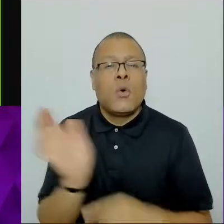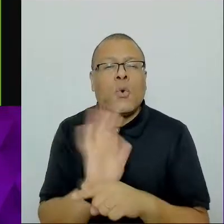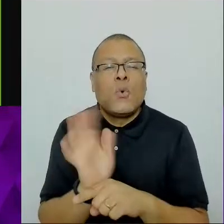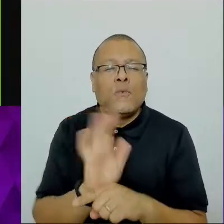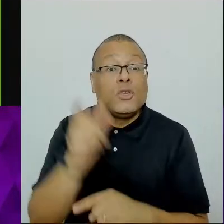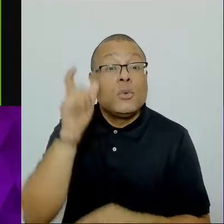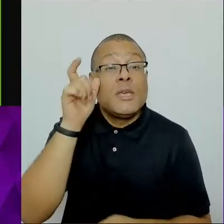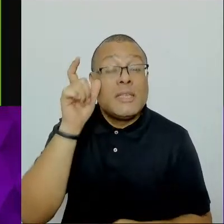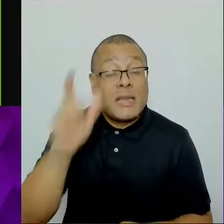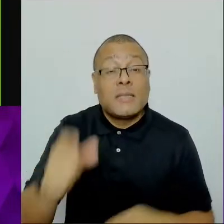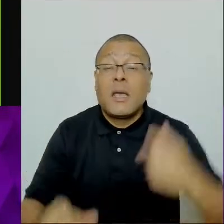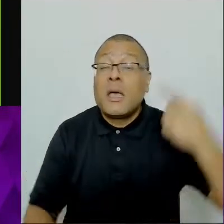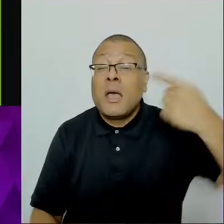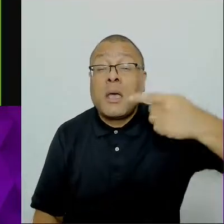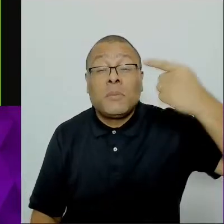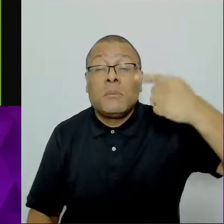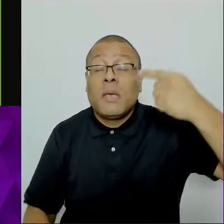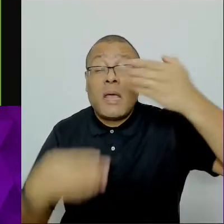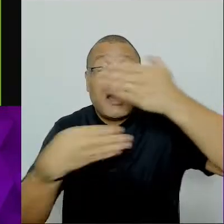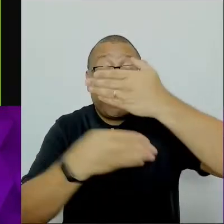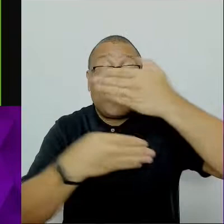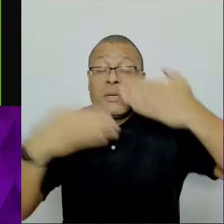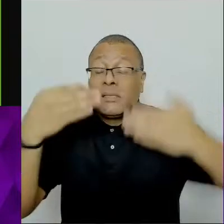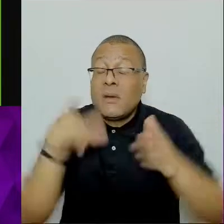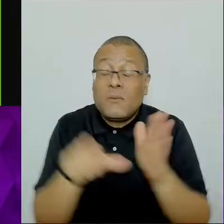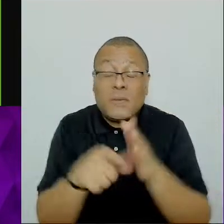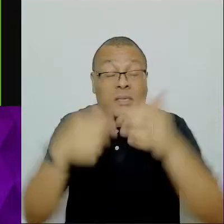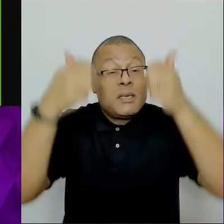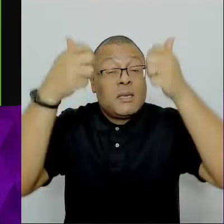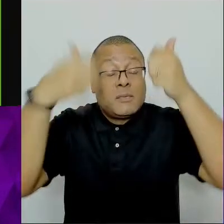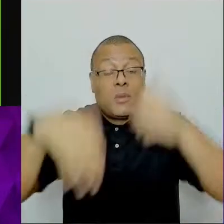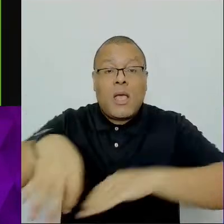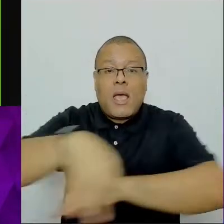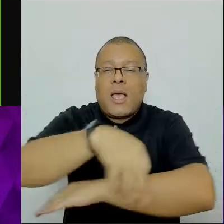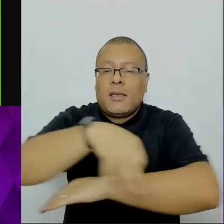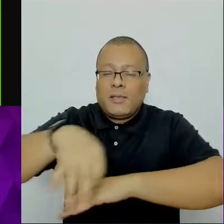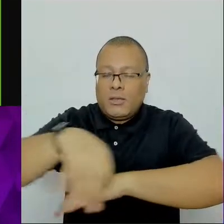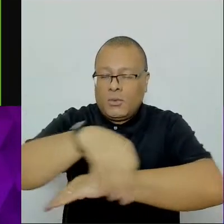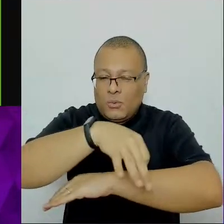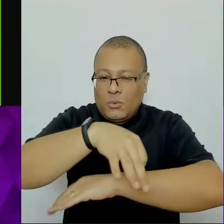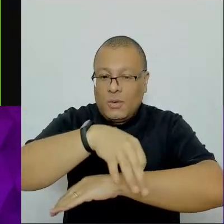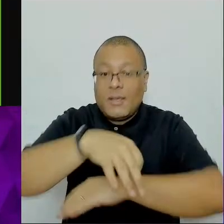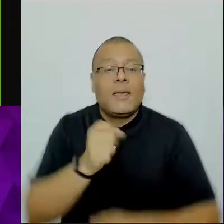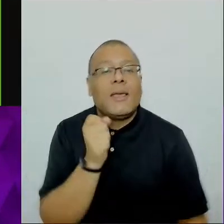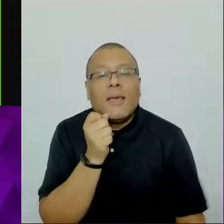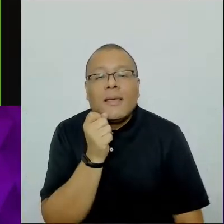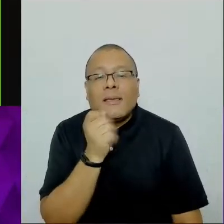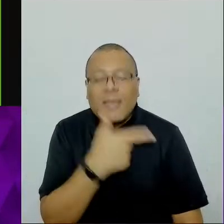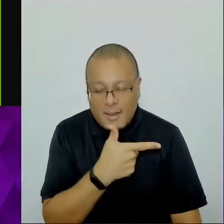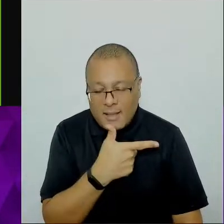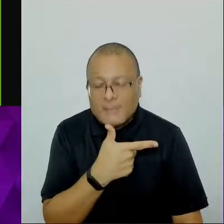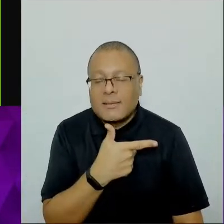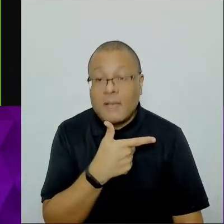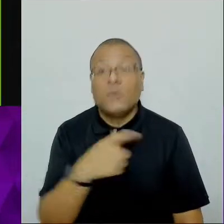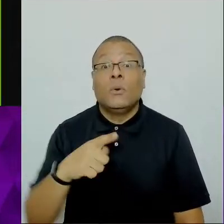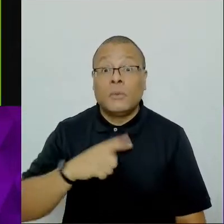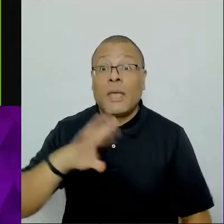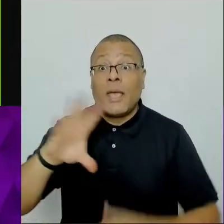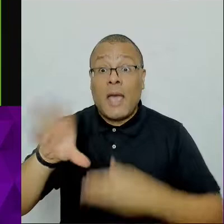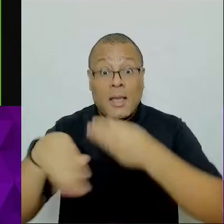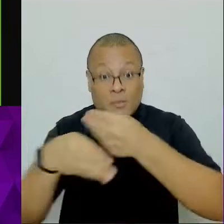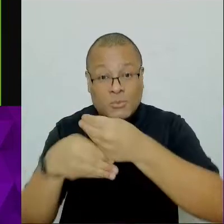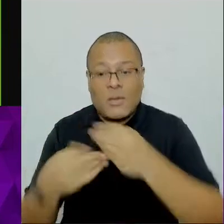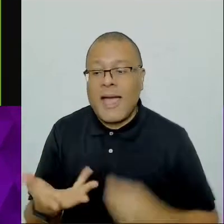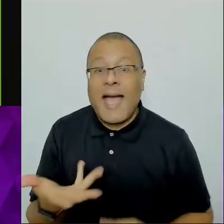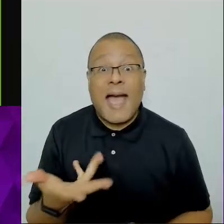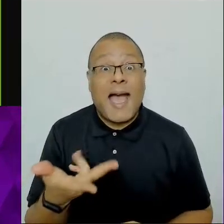interessante, que foi a primeira apresentação que ele fez falando sobre arquitetura. E é engraçado porque ele também tem contribuições no mundo ágil, e